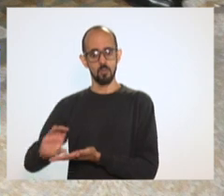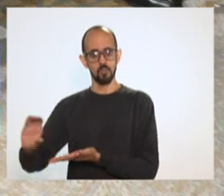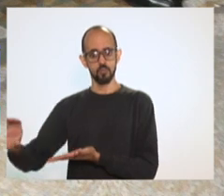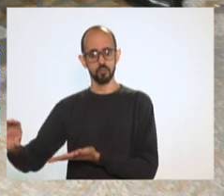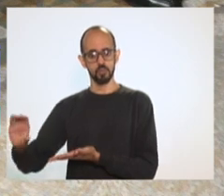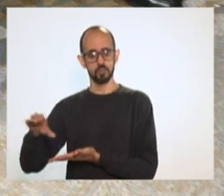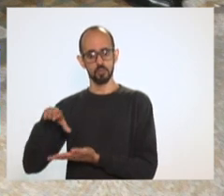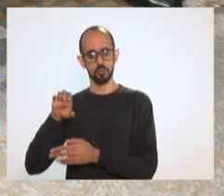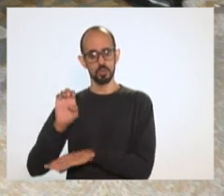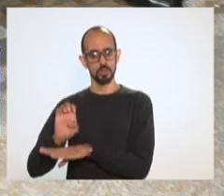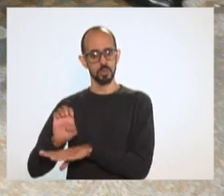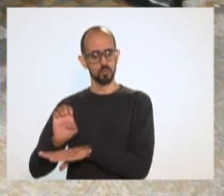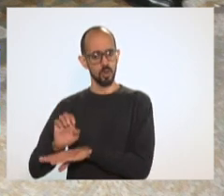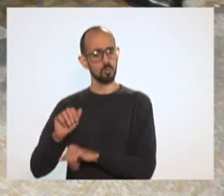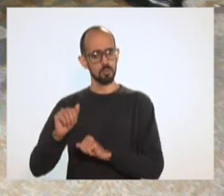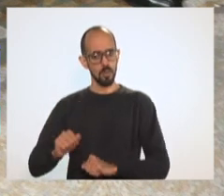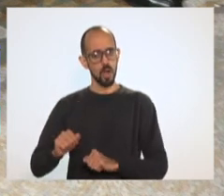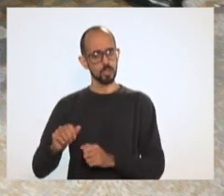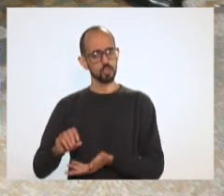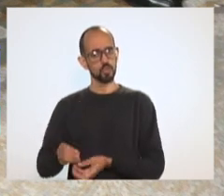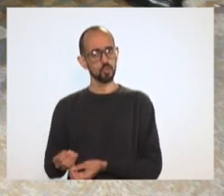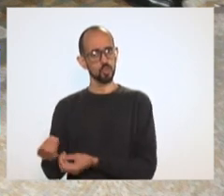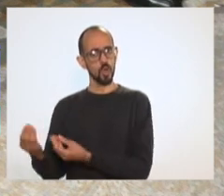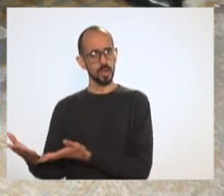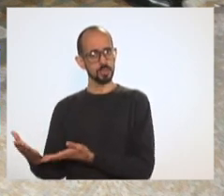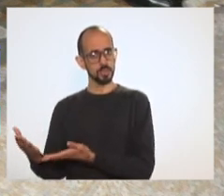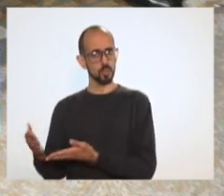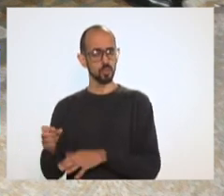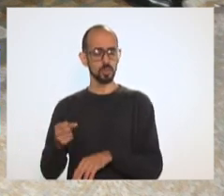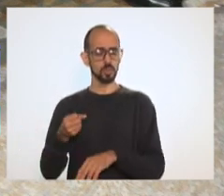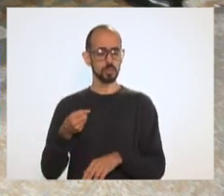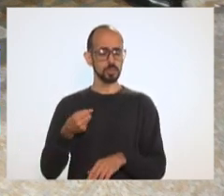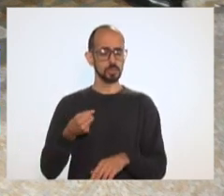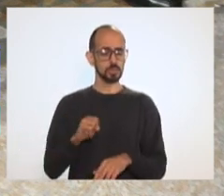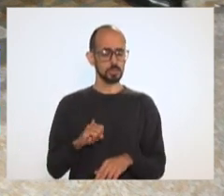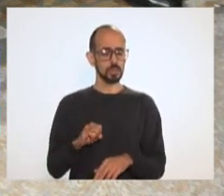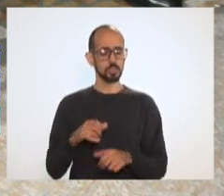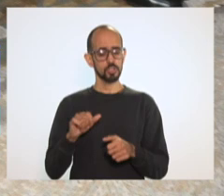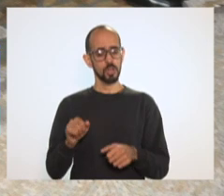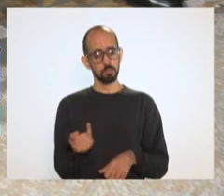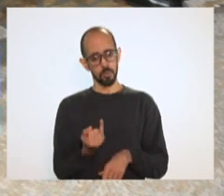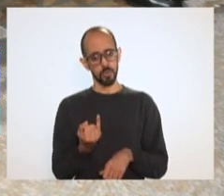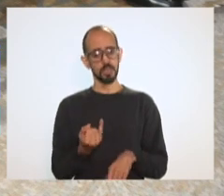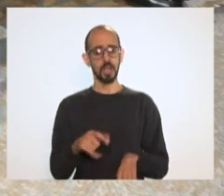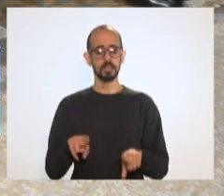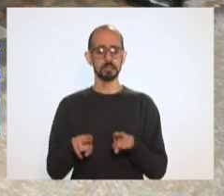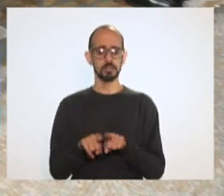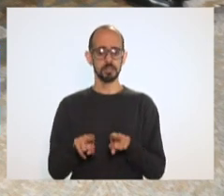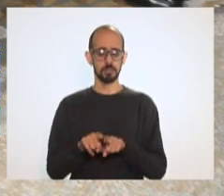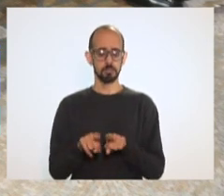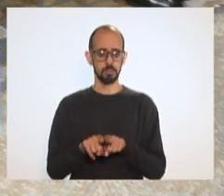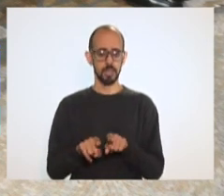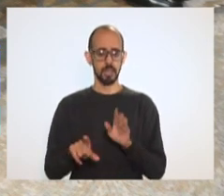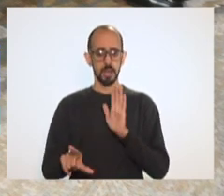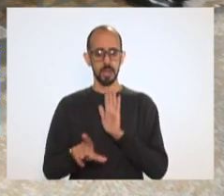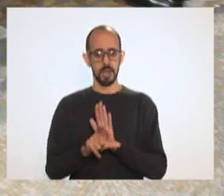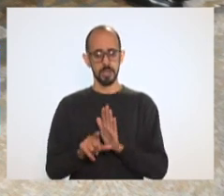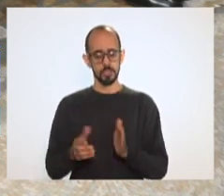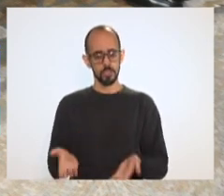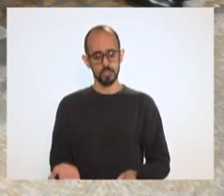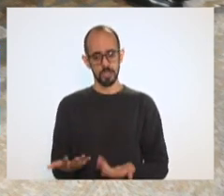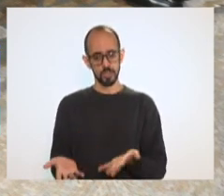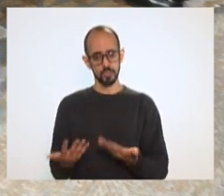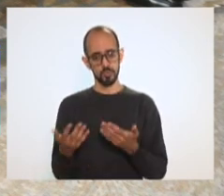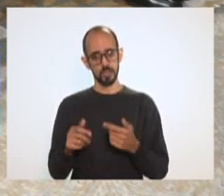pode haver doação então talvez se aproveitássemos o ensejo da discussão sobre o fundo sobre a lei de incentivo e pudéssemos também